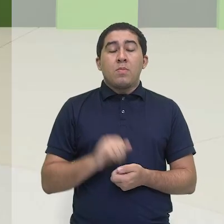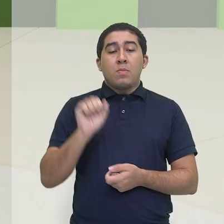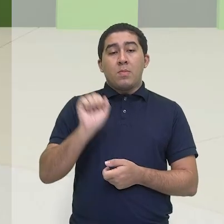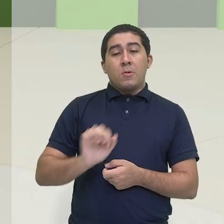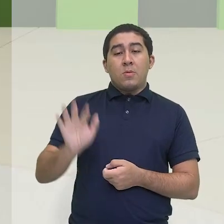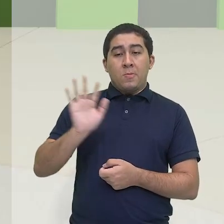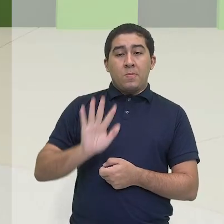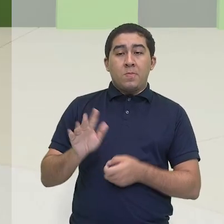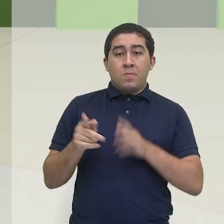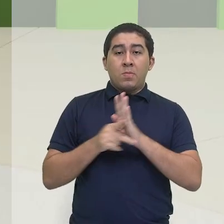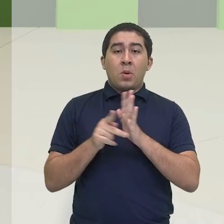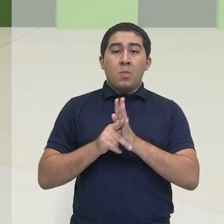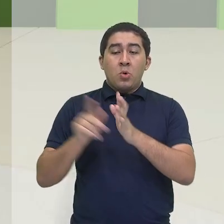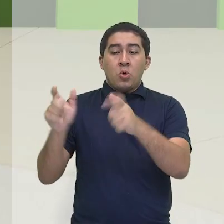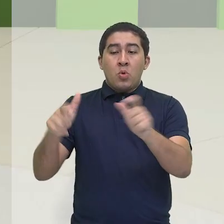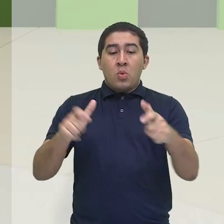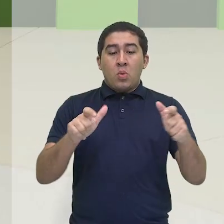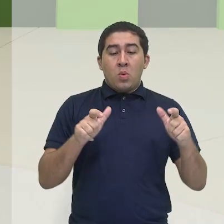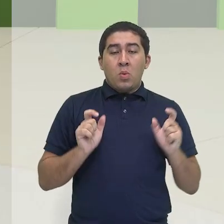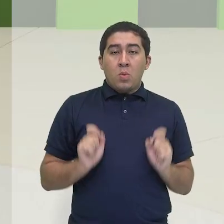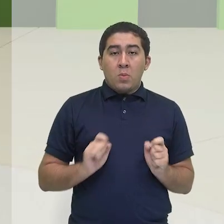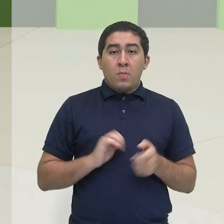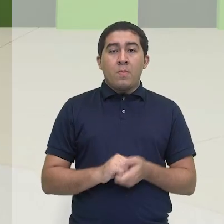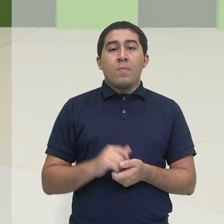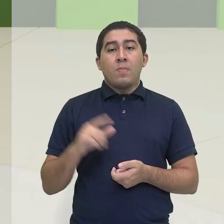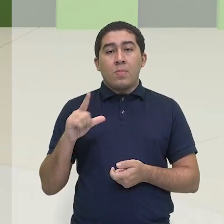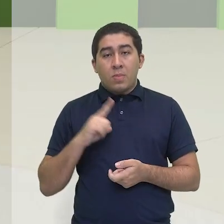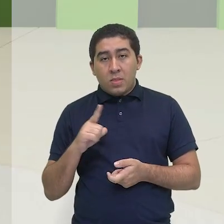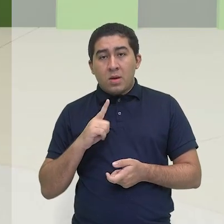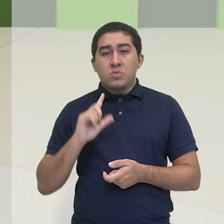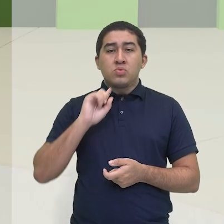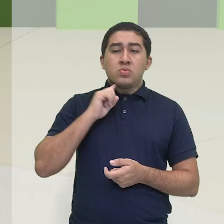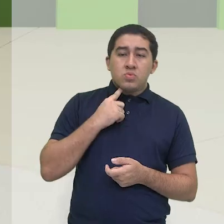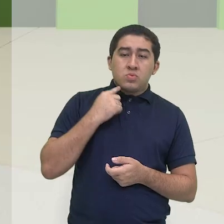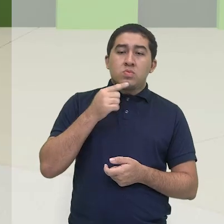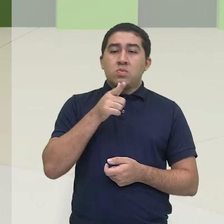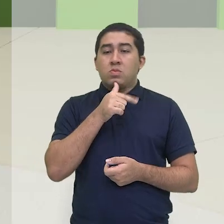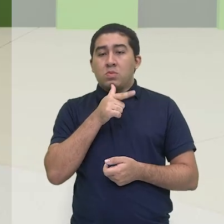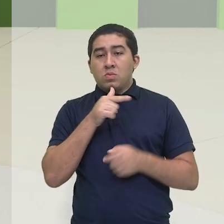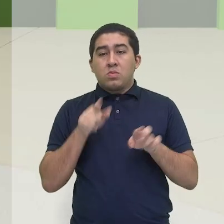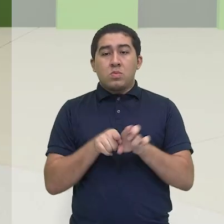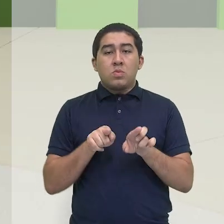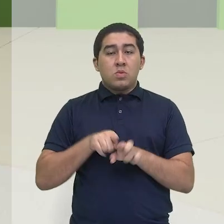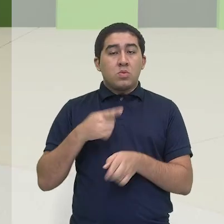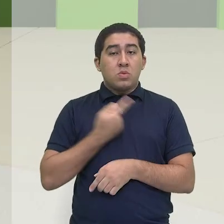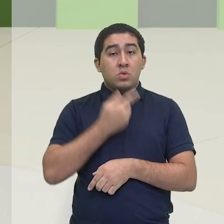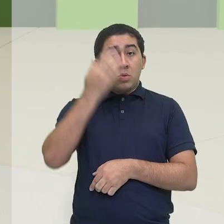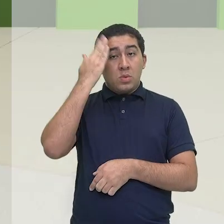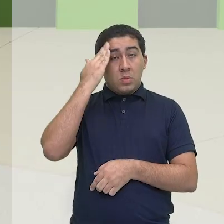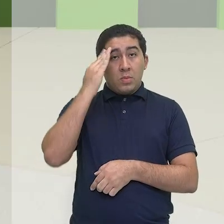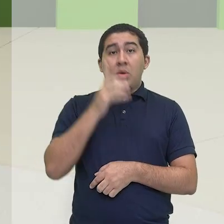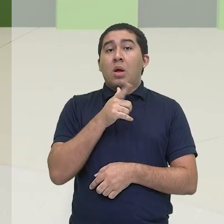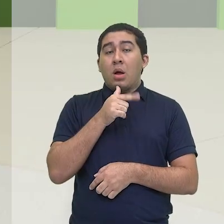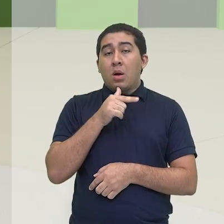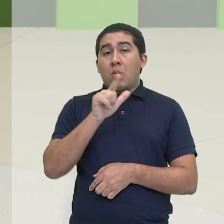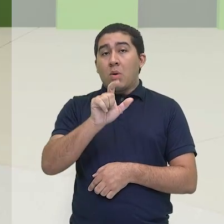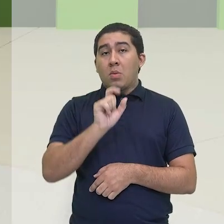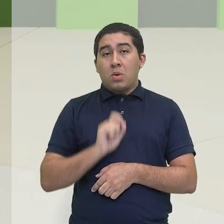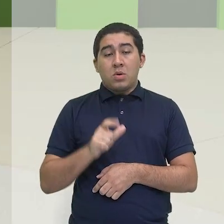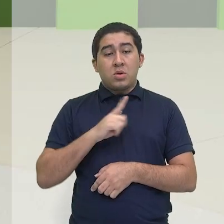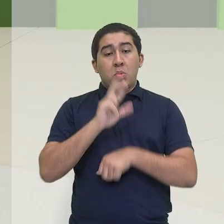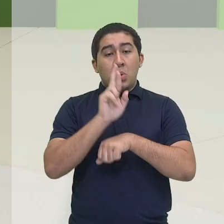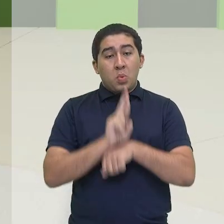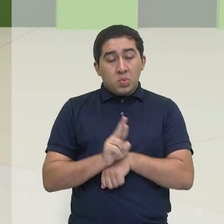imagens de locais em que existe ali a poluição da água, e a gente sabe que a água é esse recurso infinito